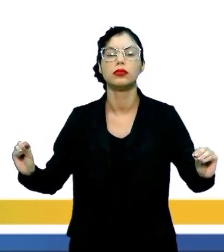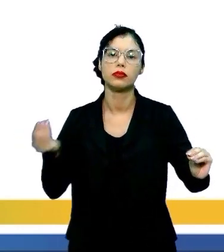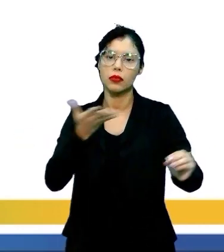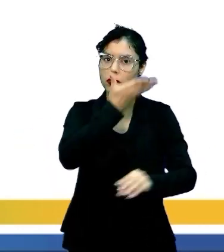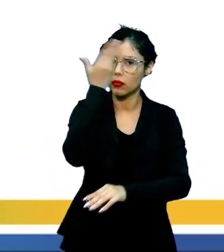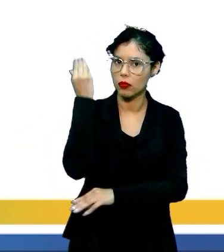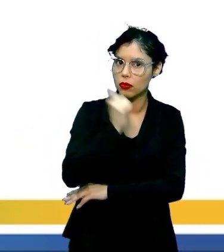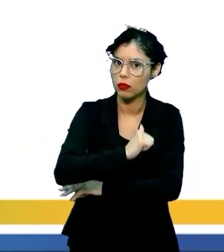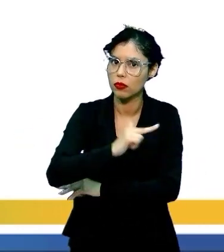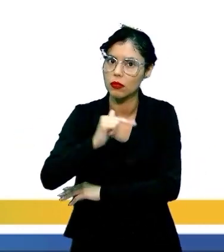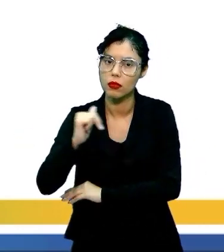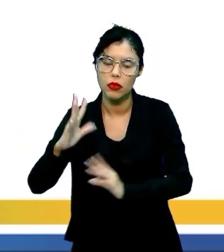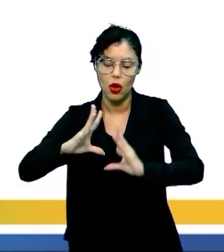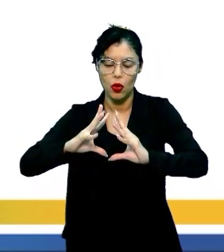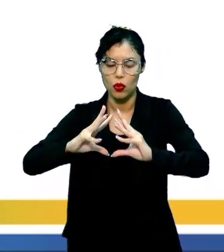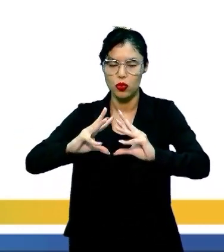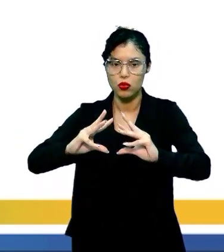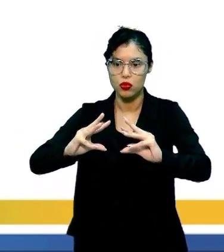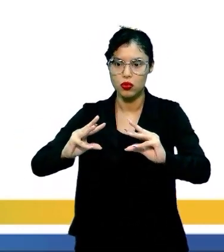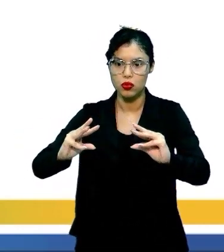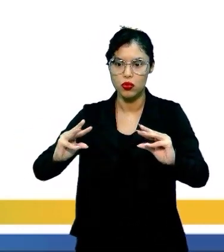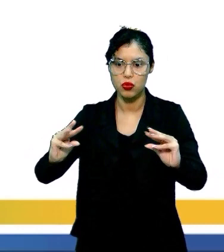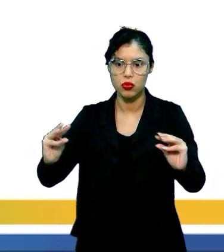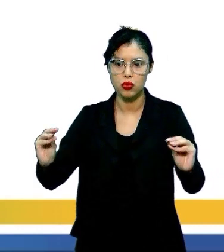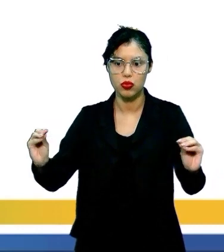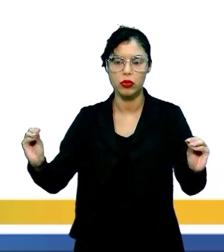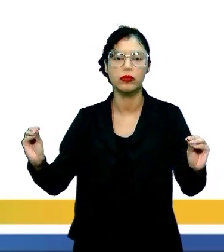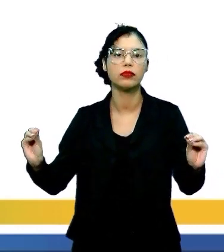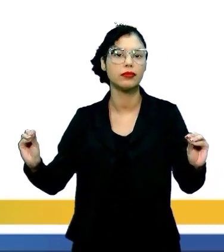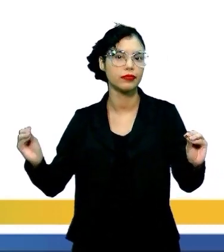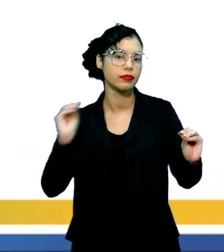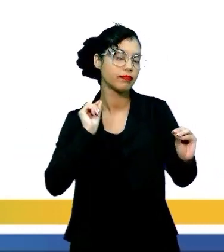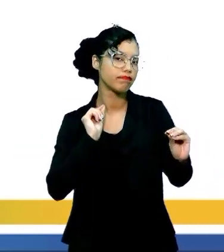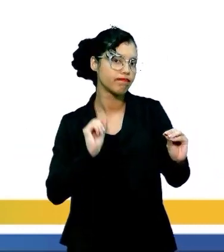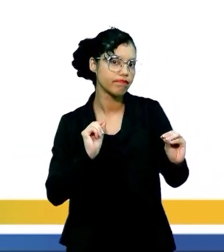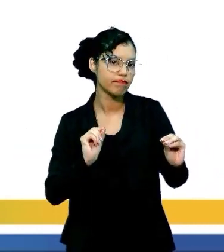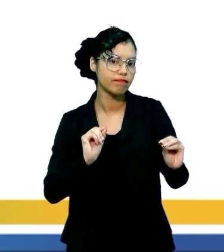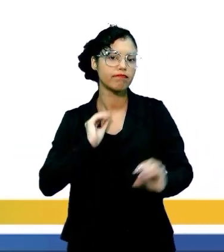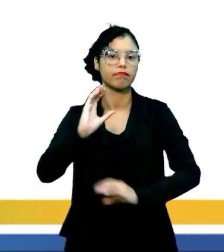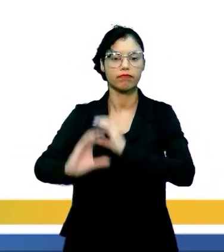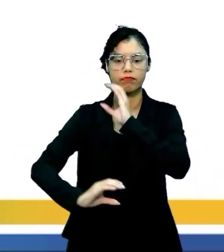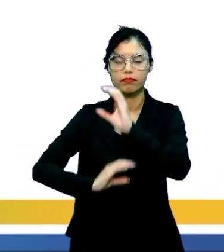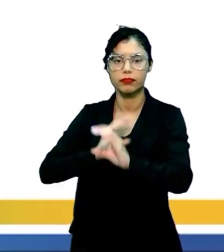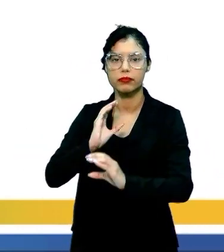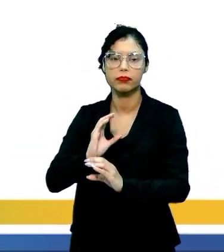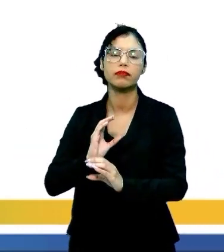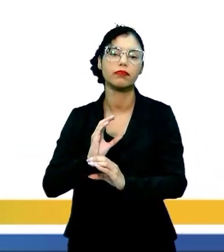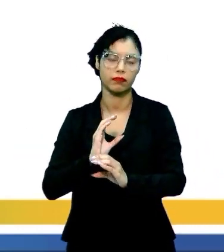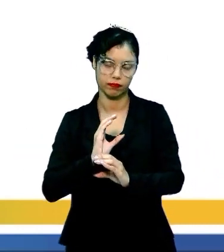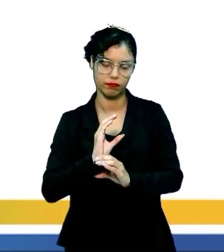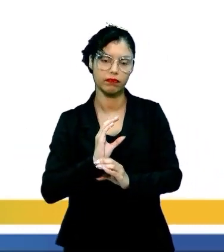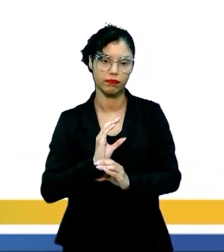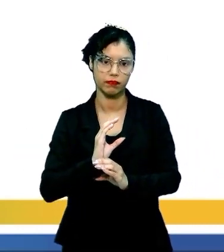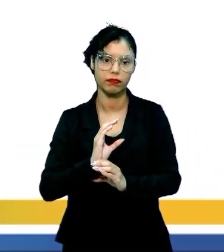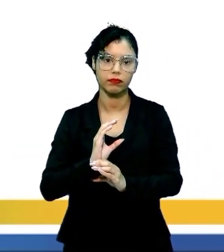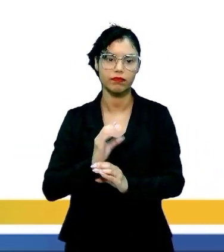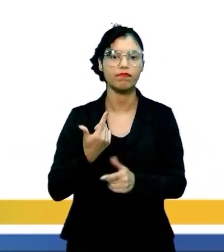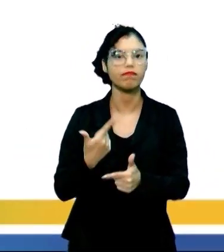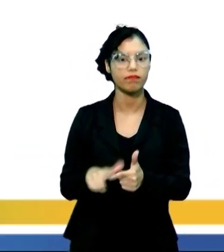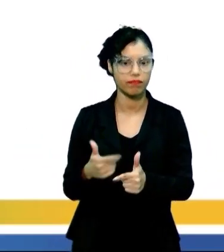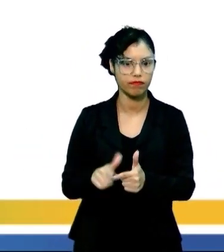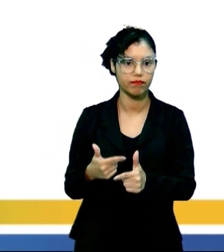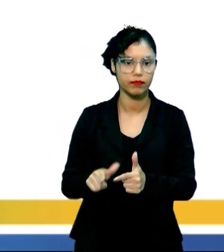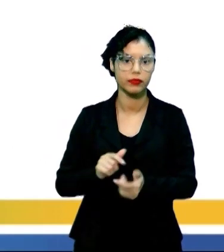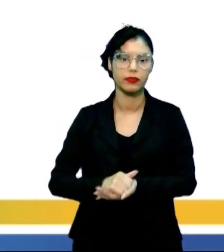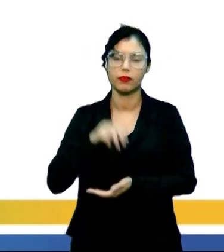nunca esqueçam dos decompositores. Sem decompositores, os ciclos biogeoquímicos eles são